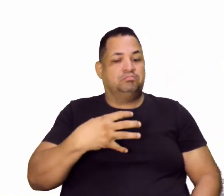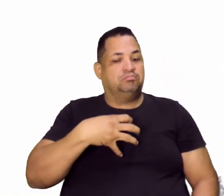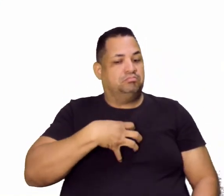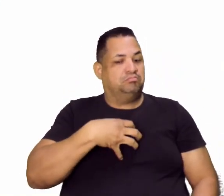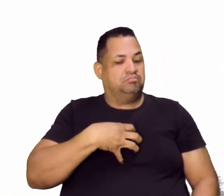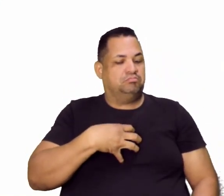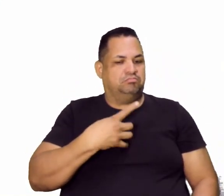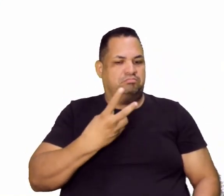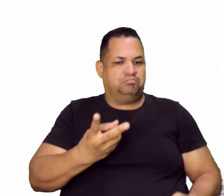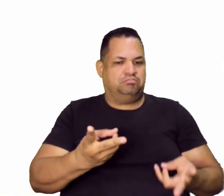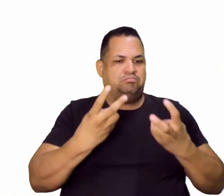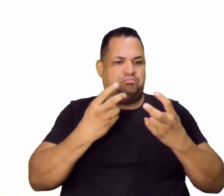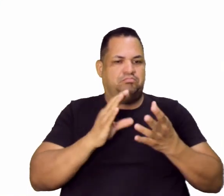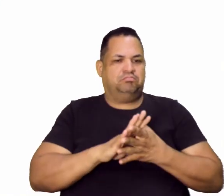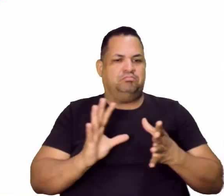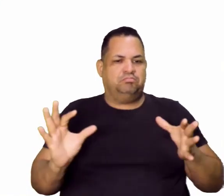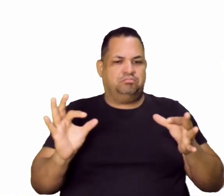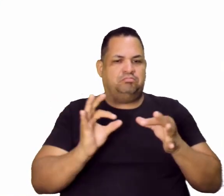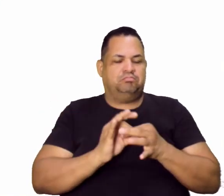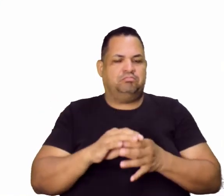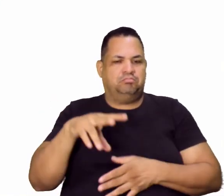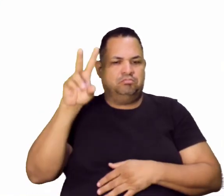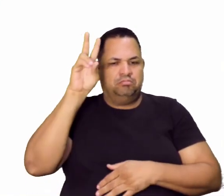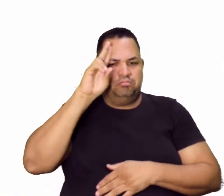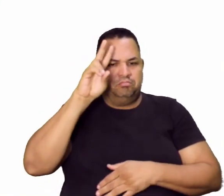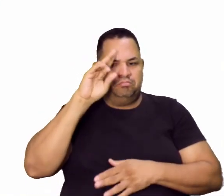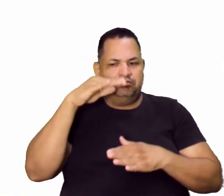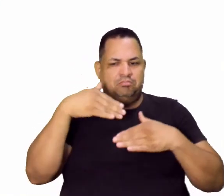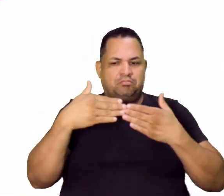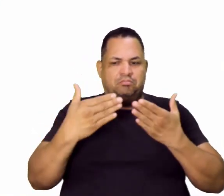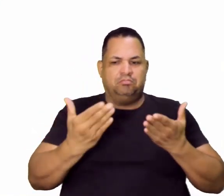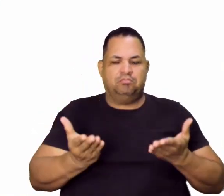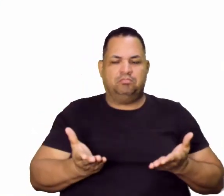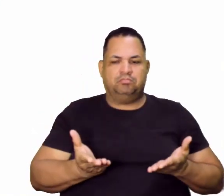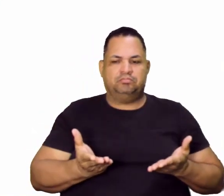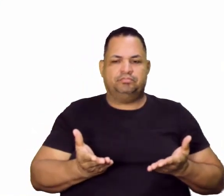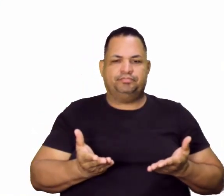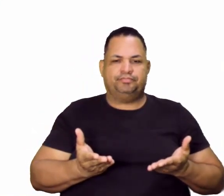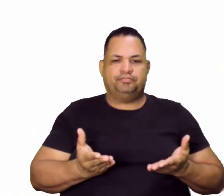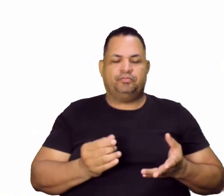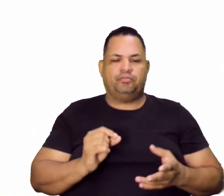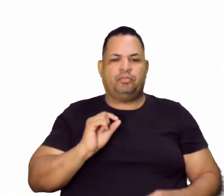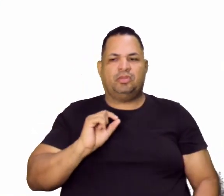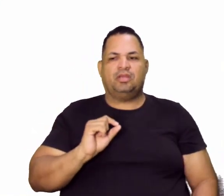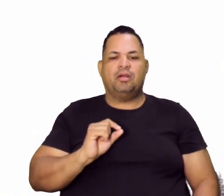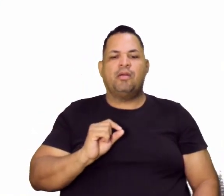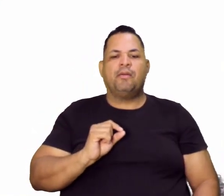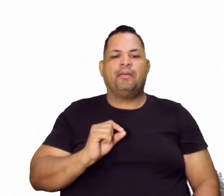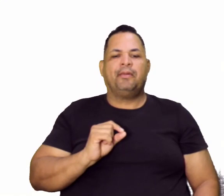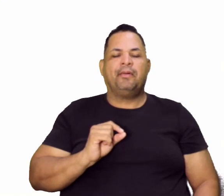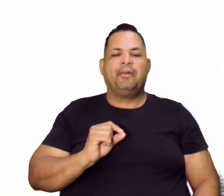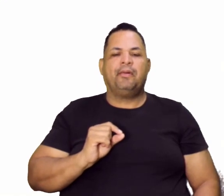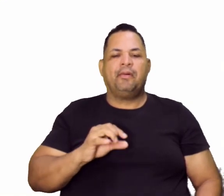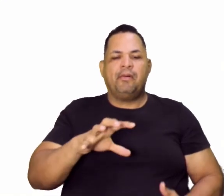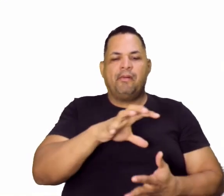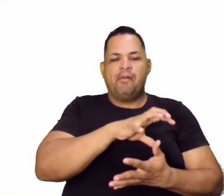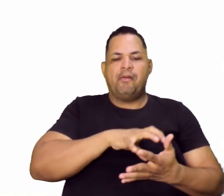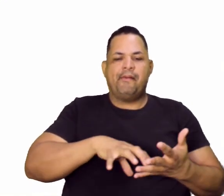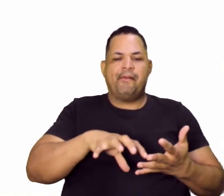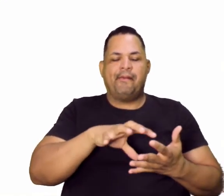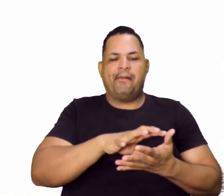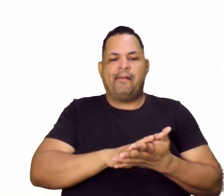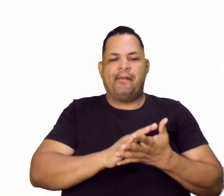tenho. Contexto histórico da produção. Aí, né, se não lembrar que foi devido a